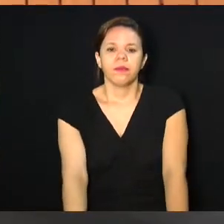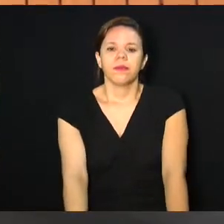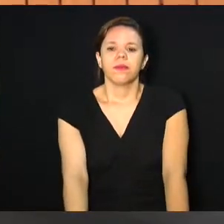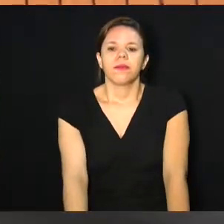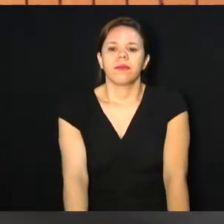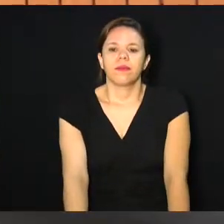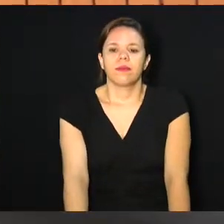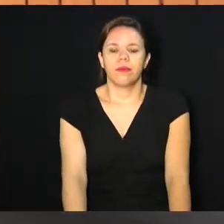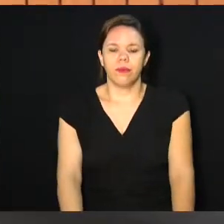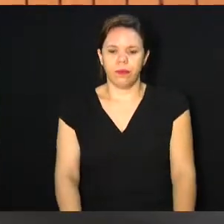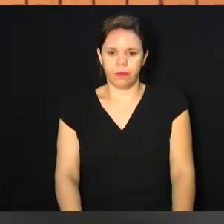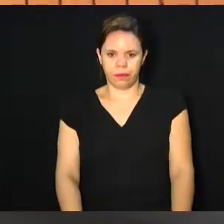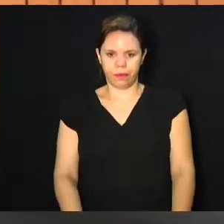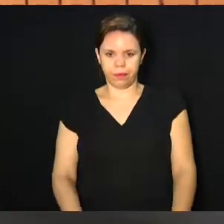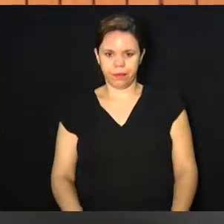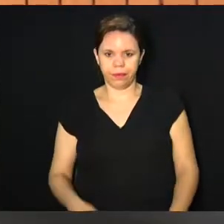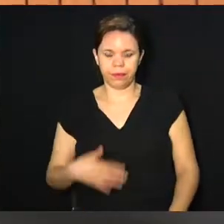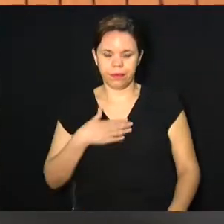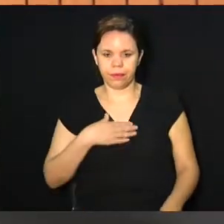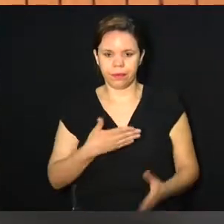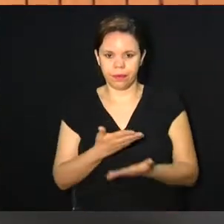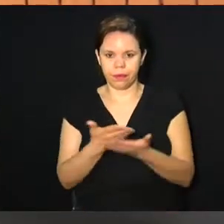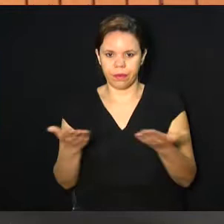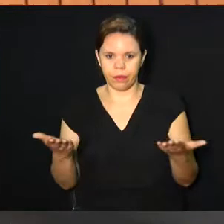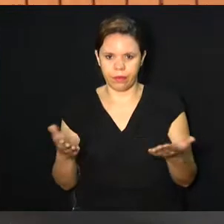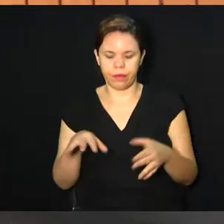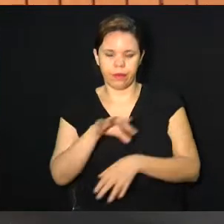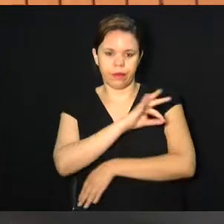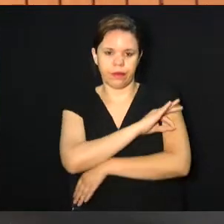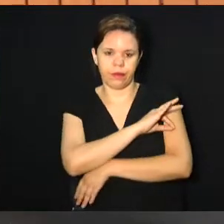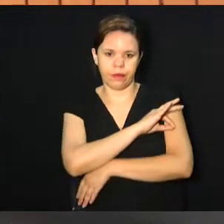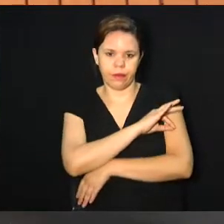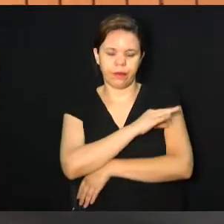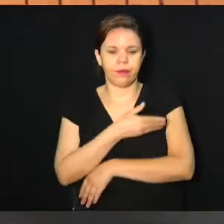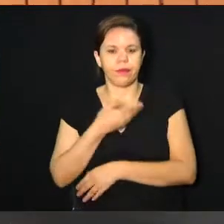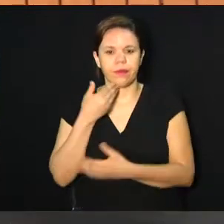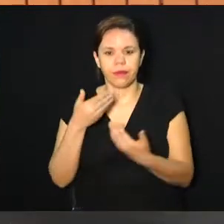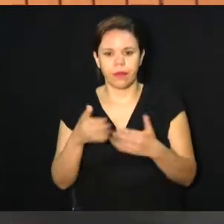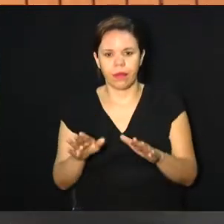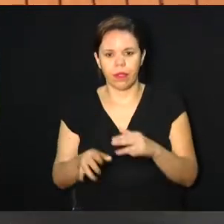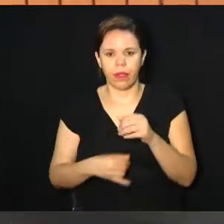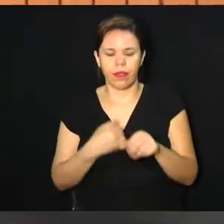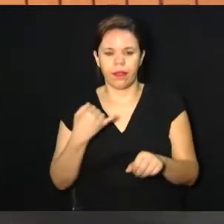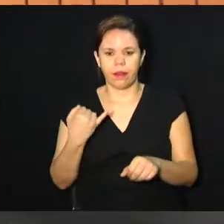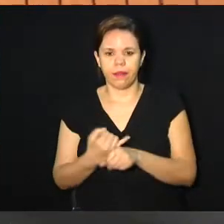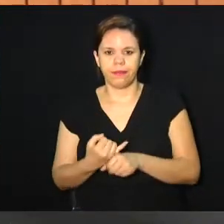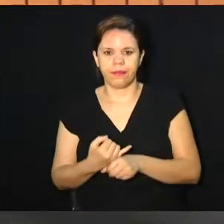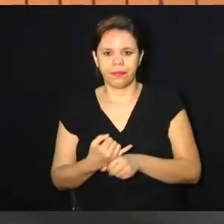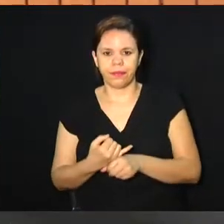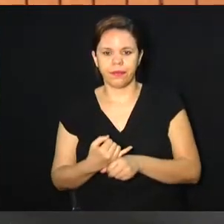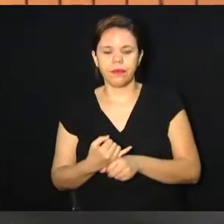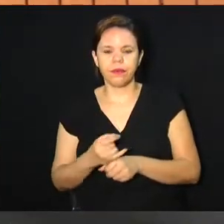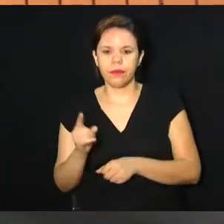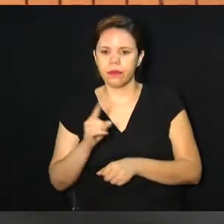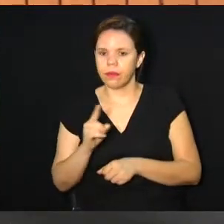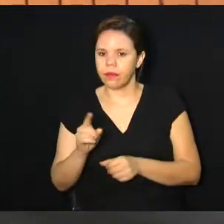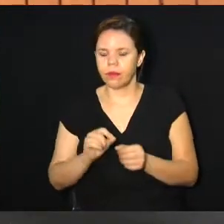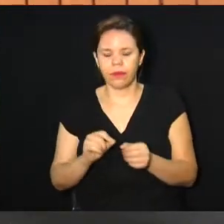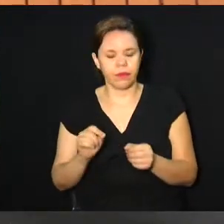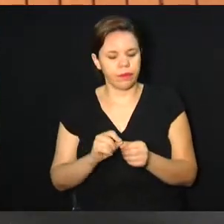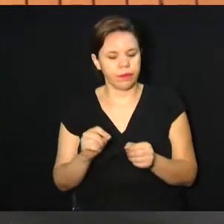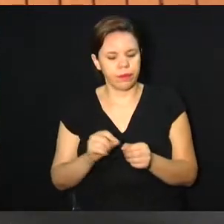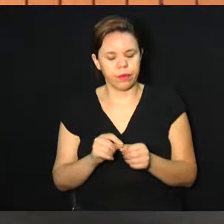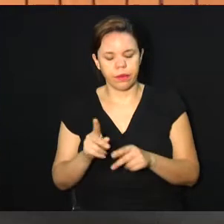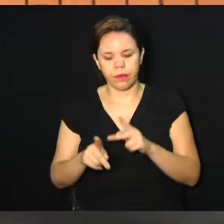Mas gostaria também de deixar esse apelo tanto para a Prefeitura, para facilitar o acesso a esse site, para não tratar a participação